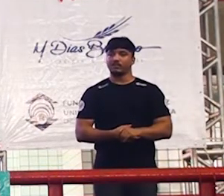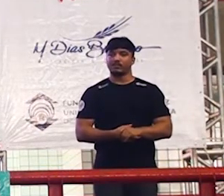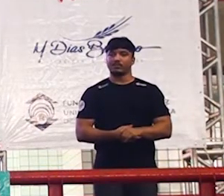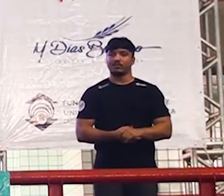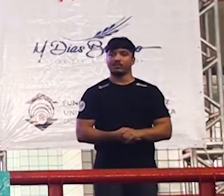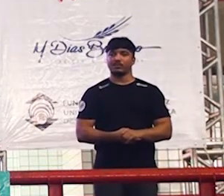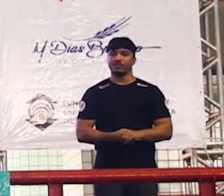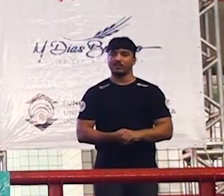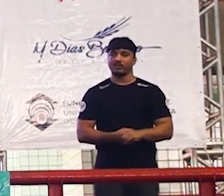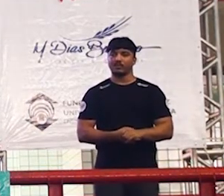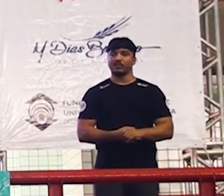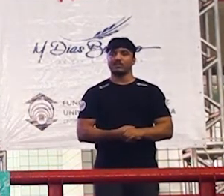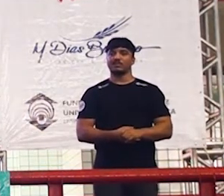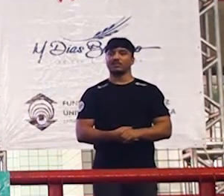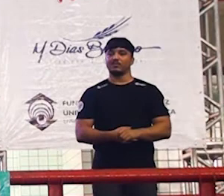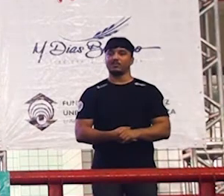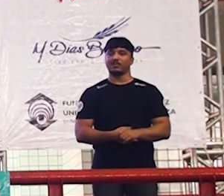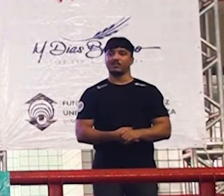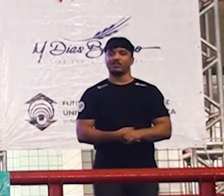Acredita?